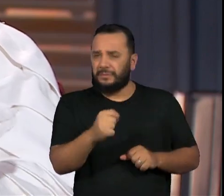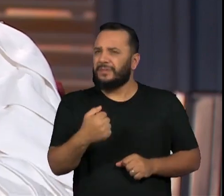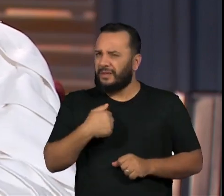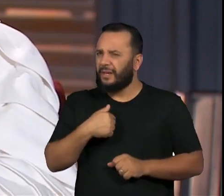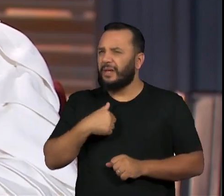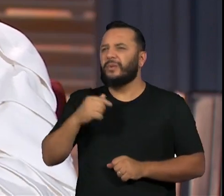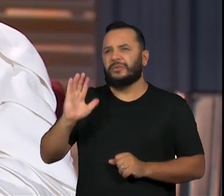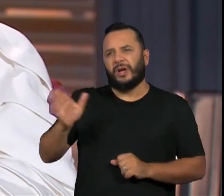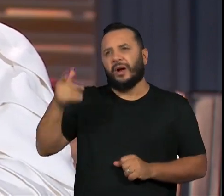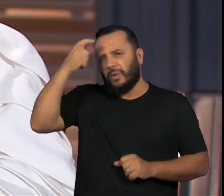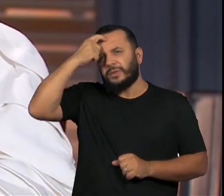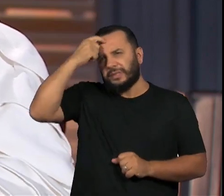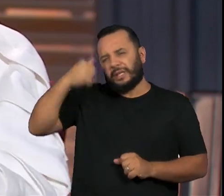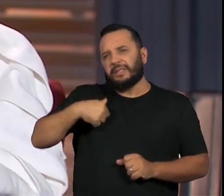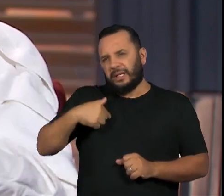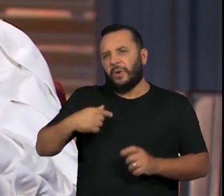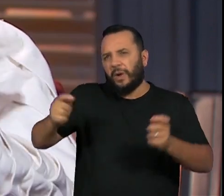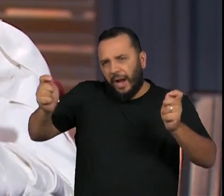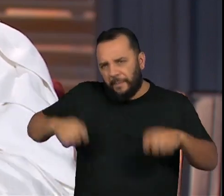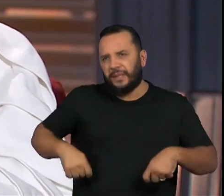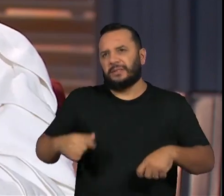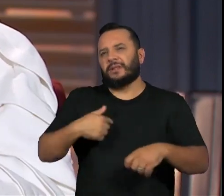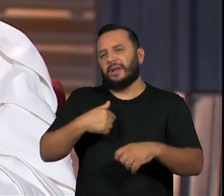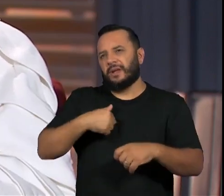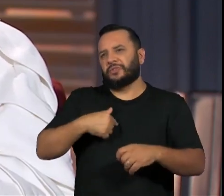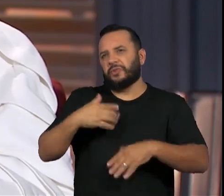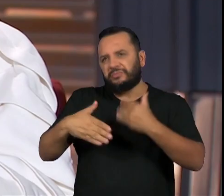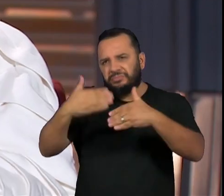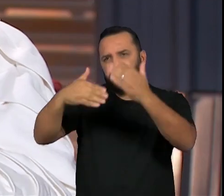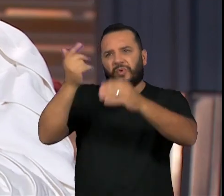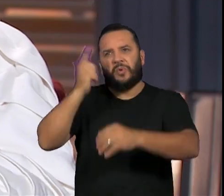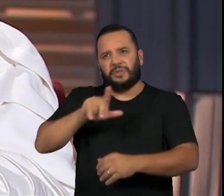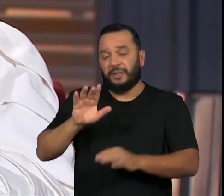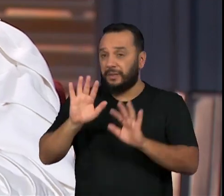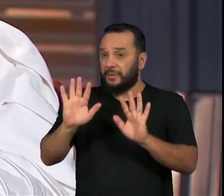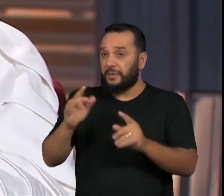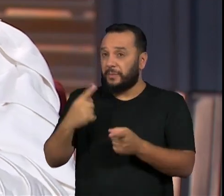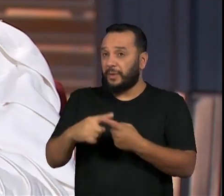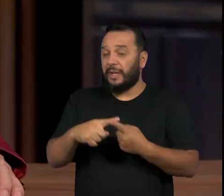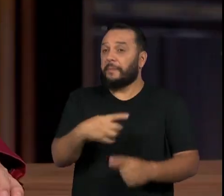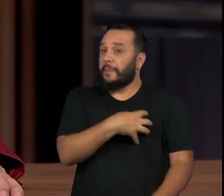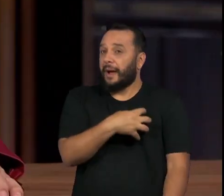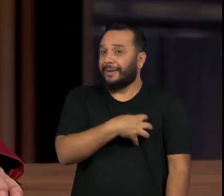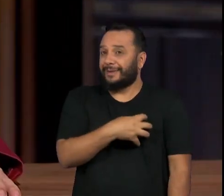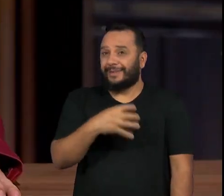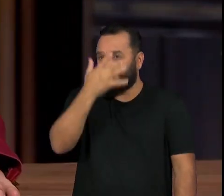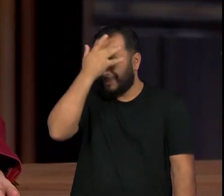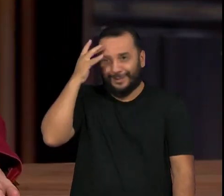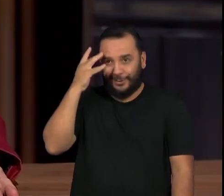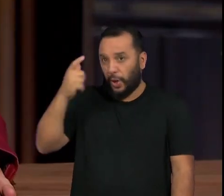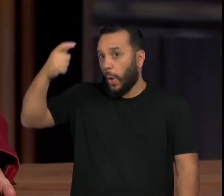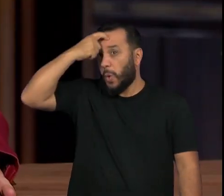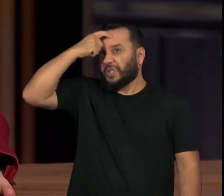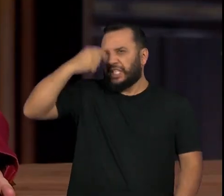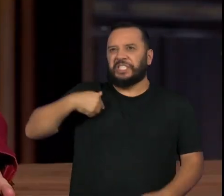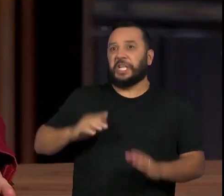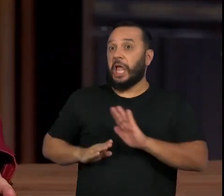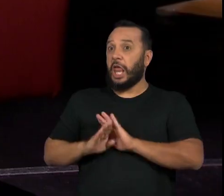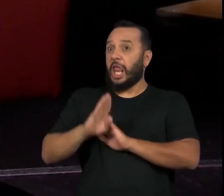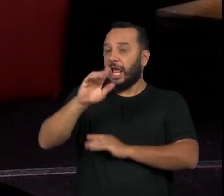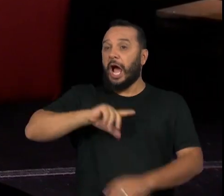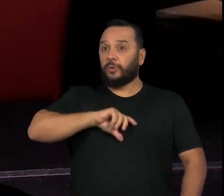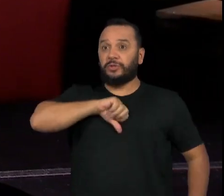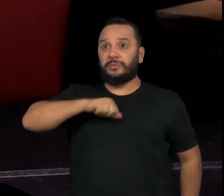tinha plena consciência. Né? Até porque eu venho de uma terra onde a gente, né? Já vem nasce. na água a autoestima.